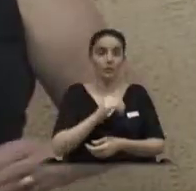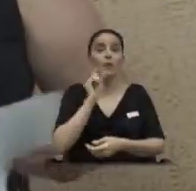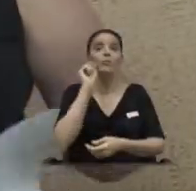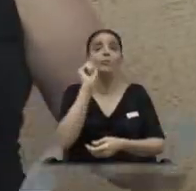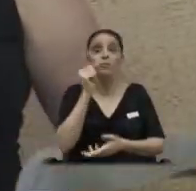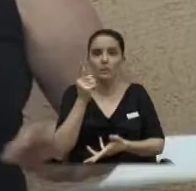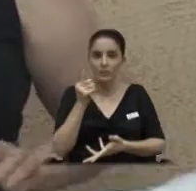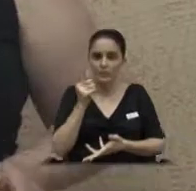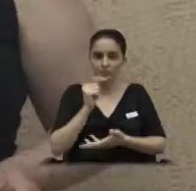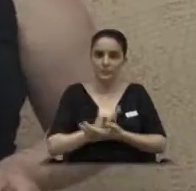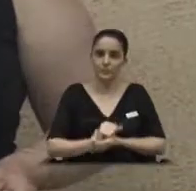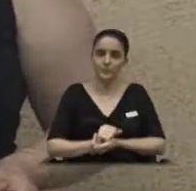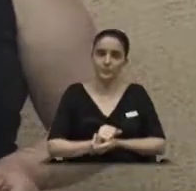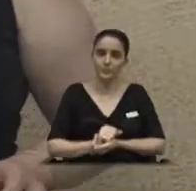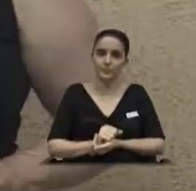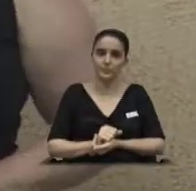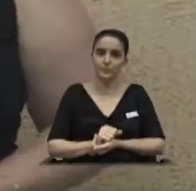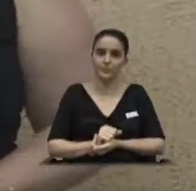aqui,